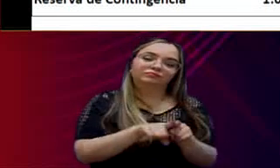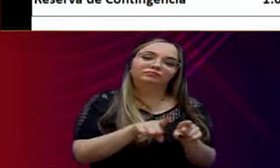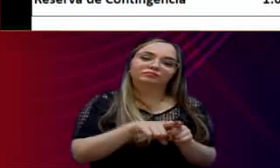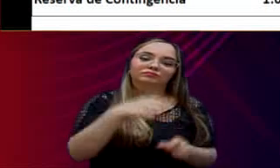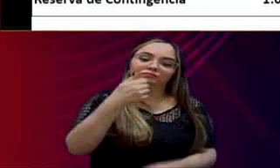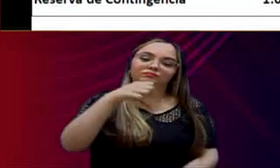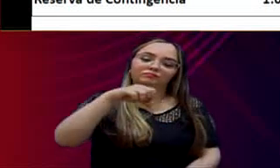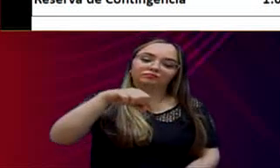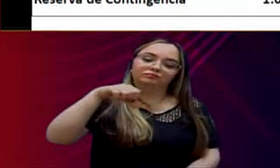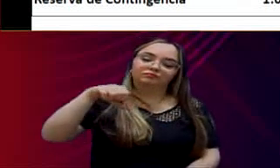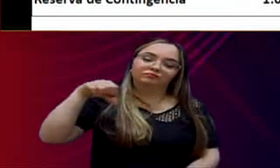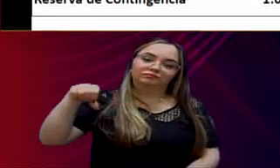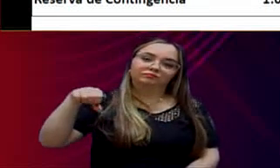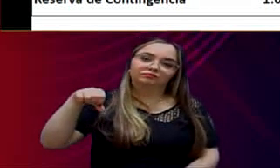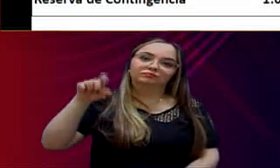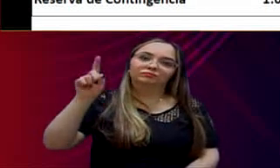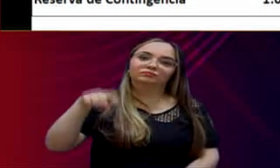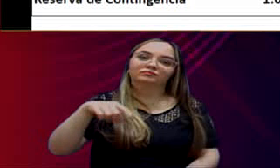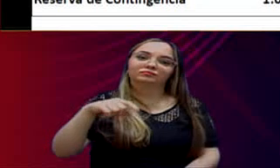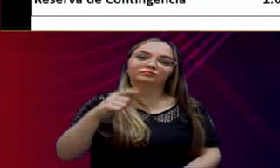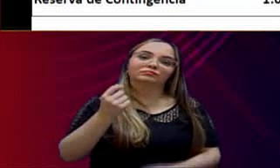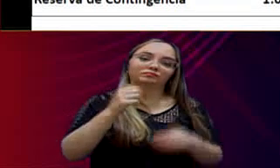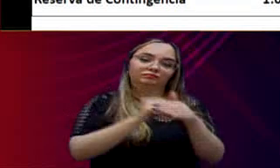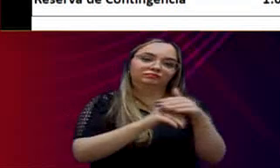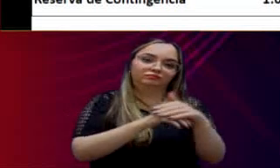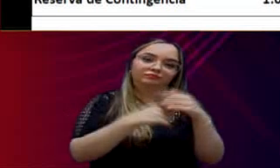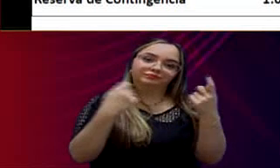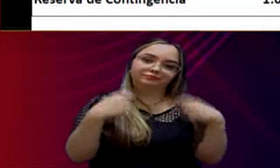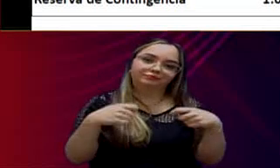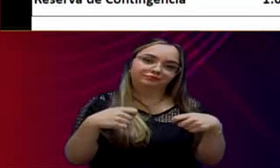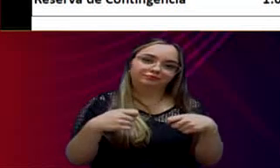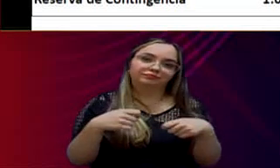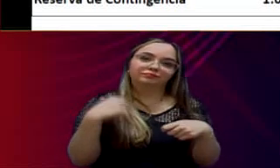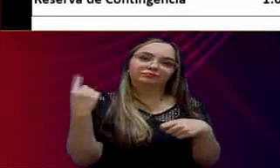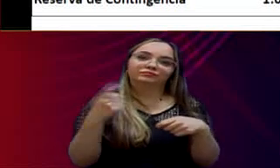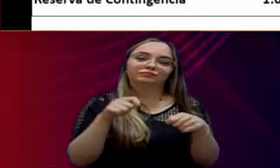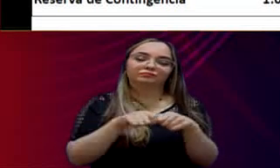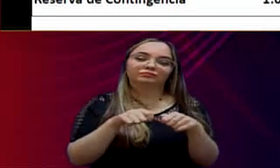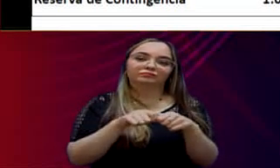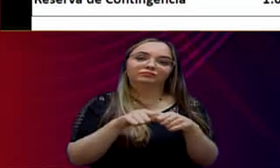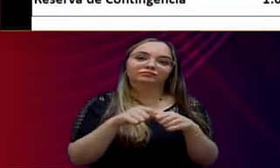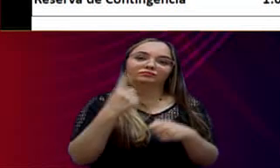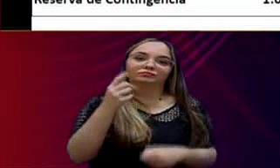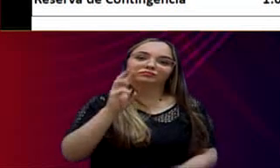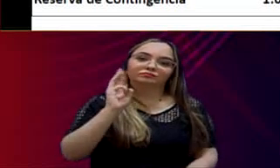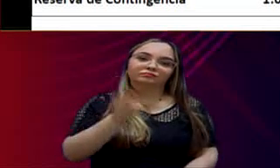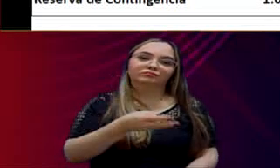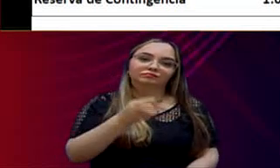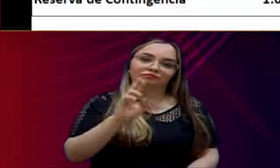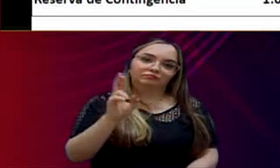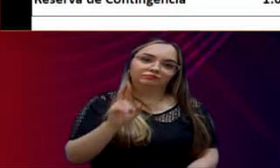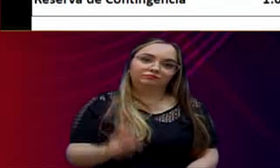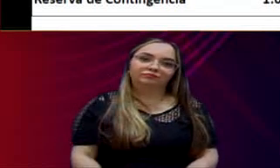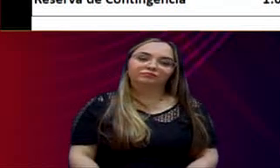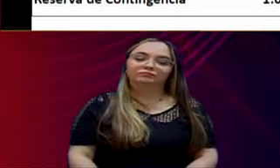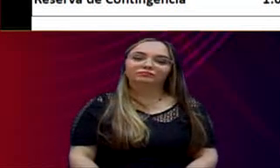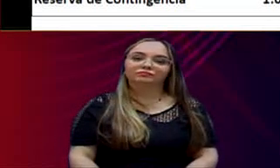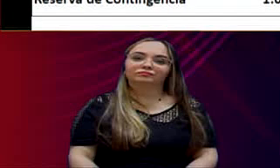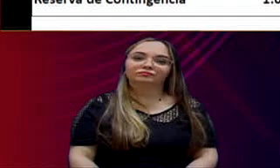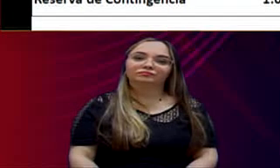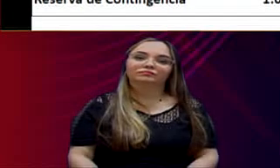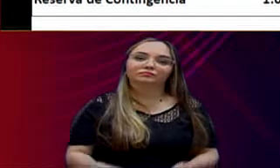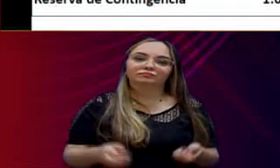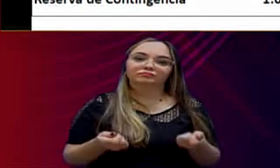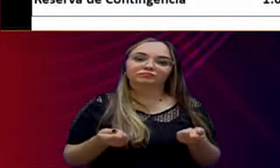999.99 que a reserva de contingência com ação de reserva de contingência de um milhão de reais para